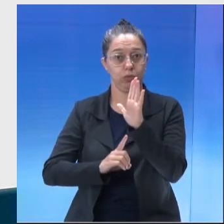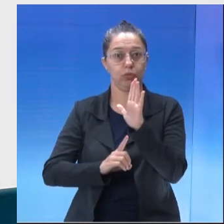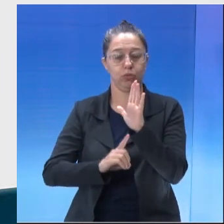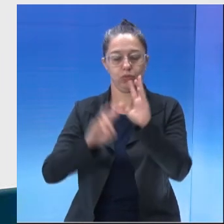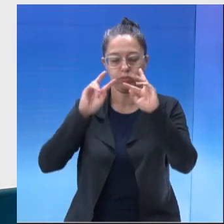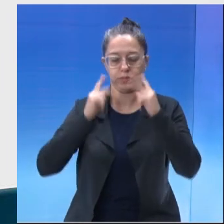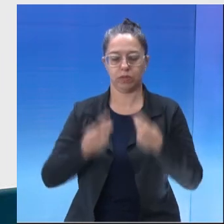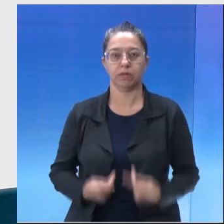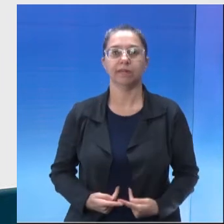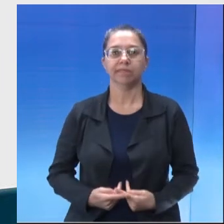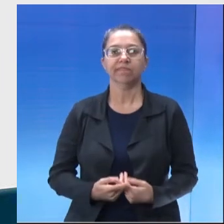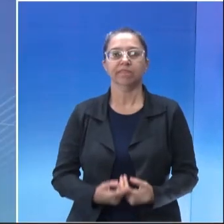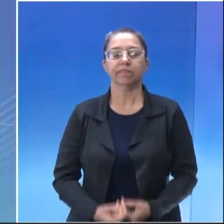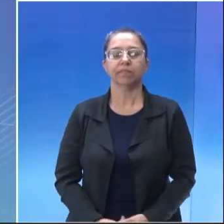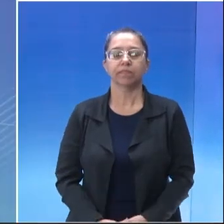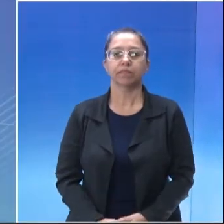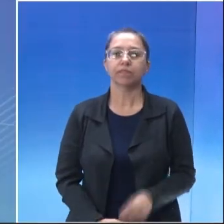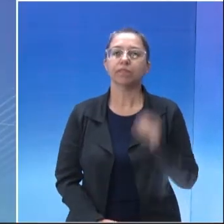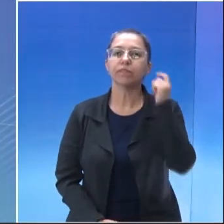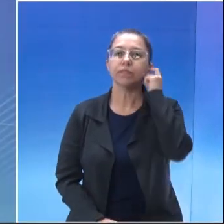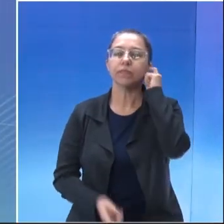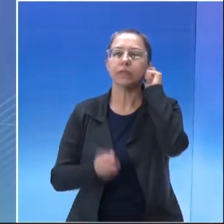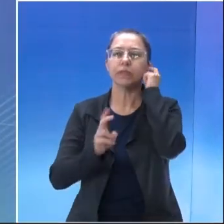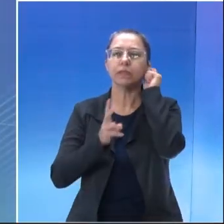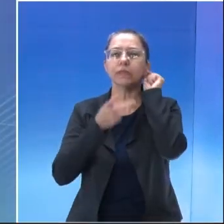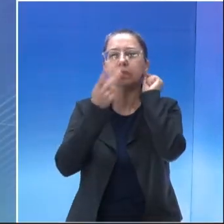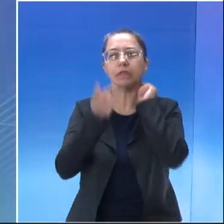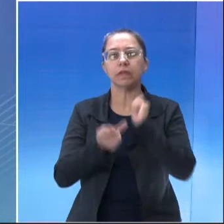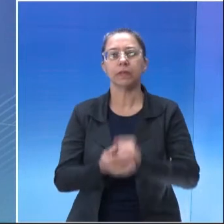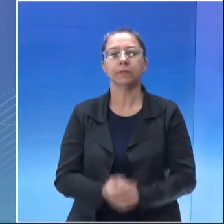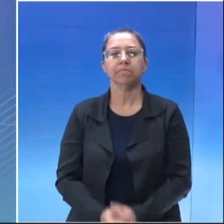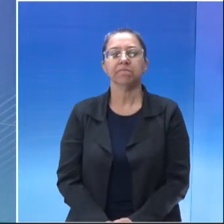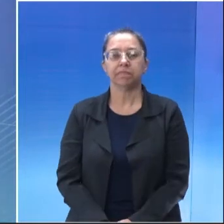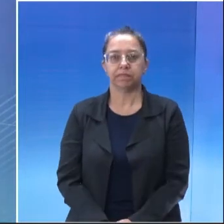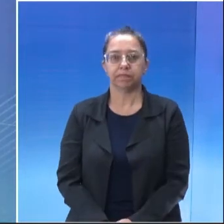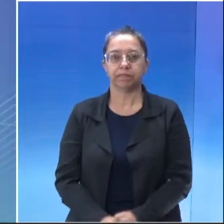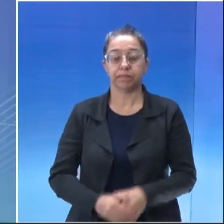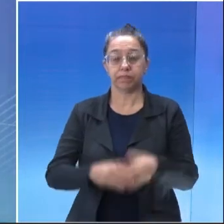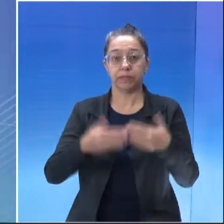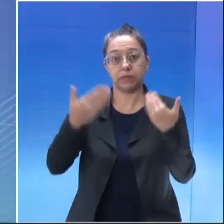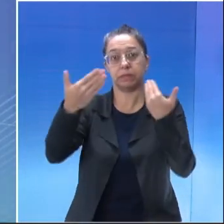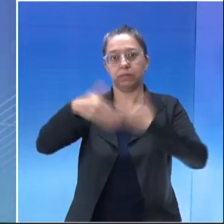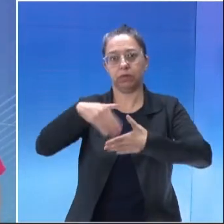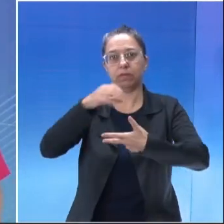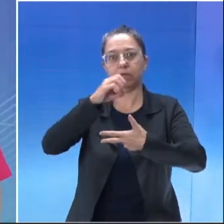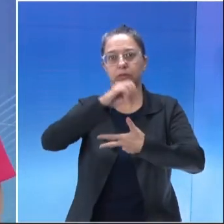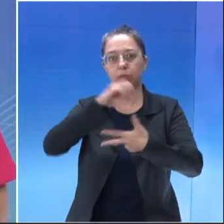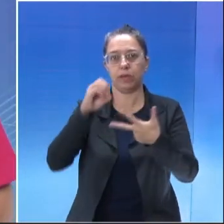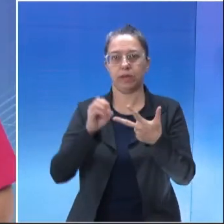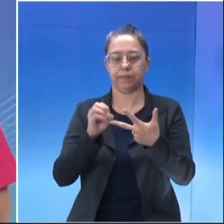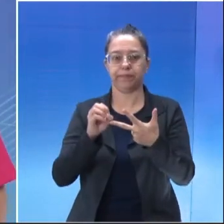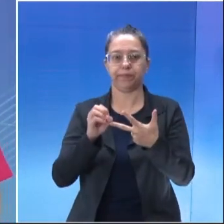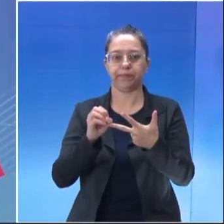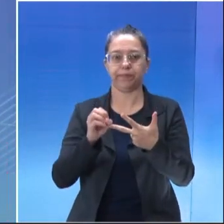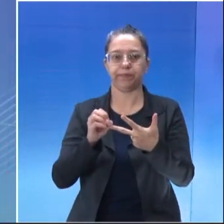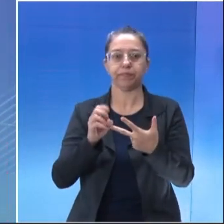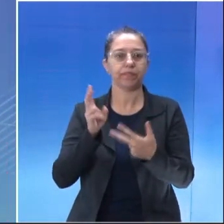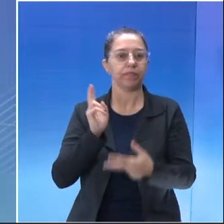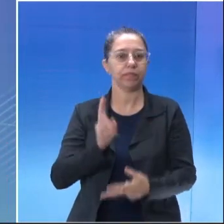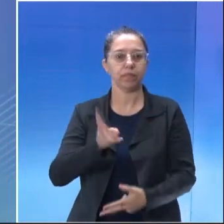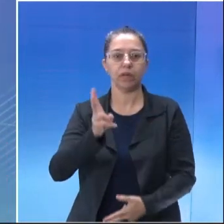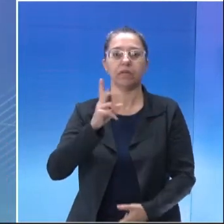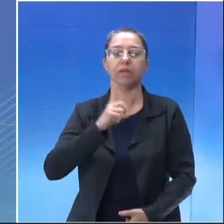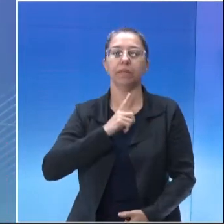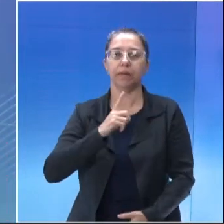né? Recorrente porque sempre cai, sempre é cobrado muito nas questões do Enem. Tudo que se fala direitos